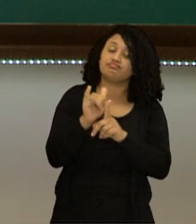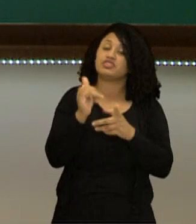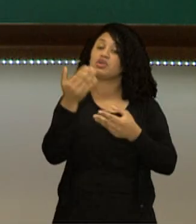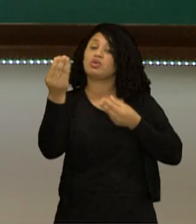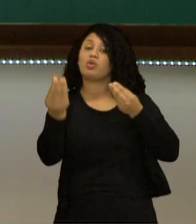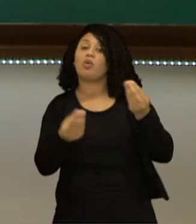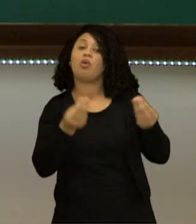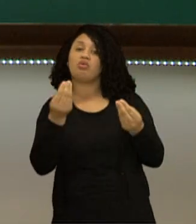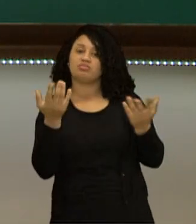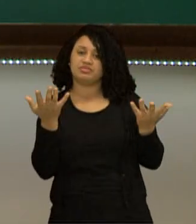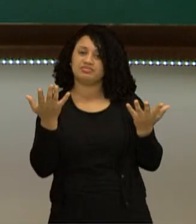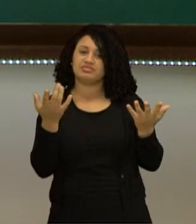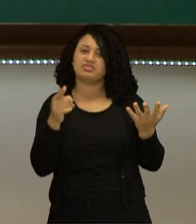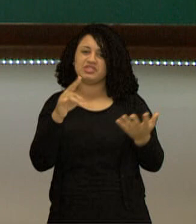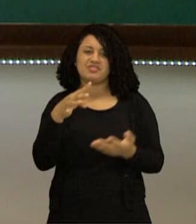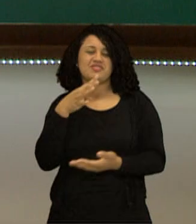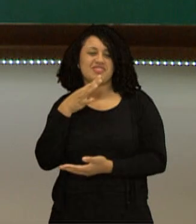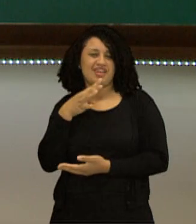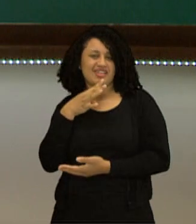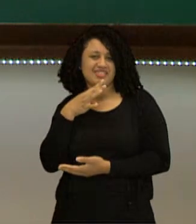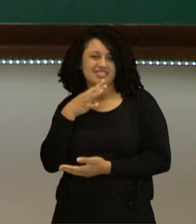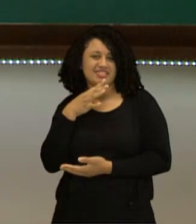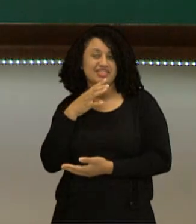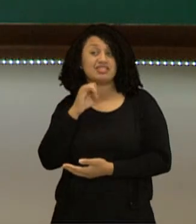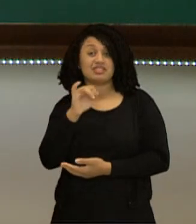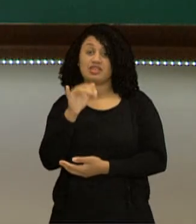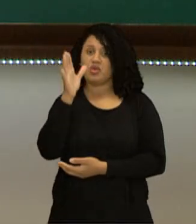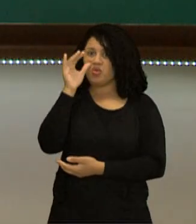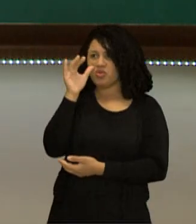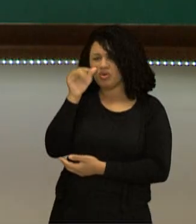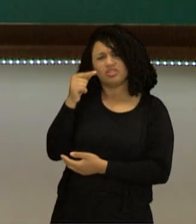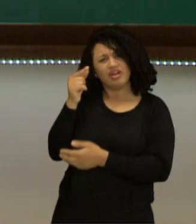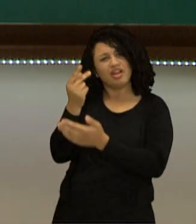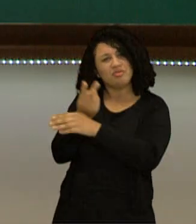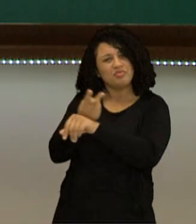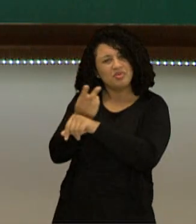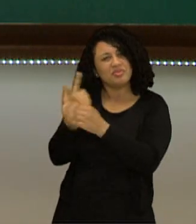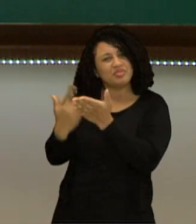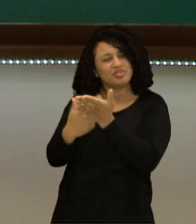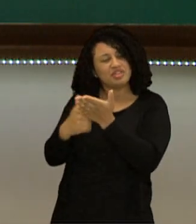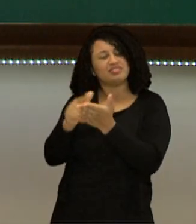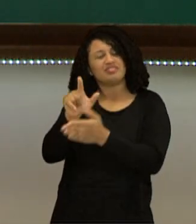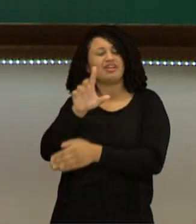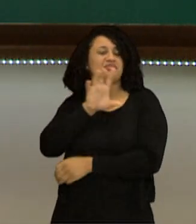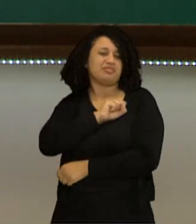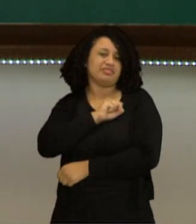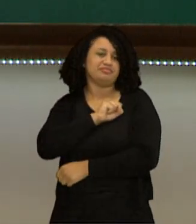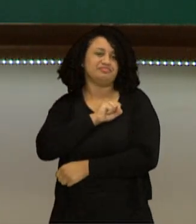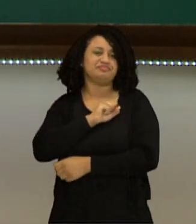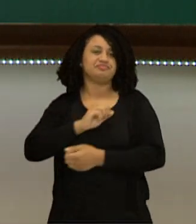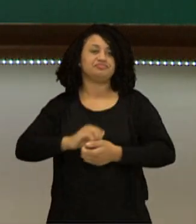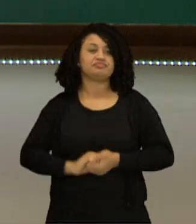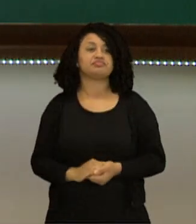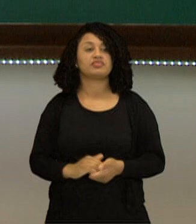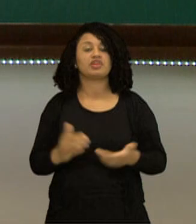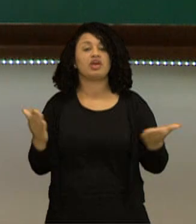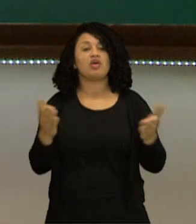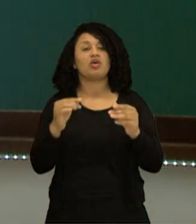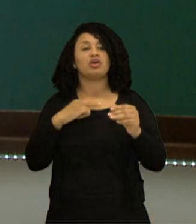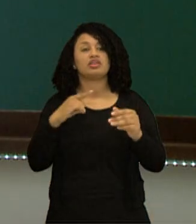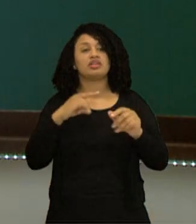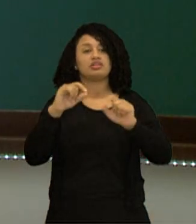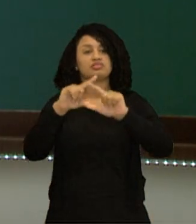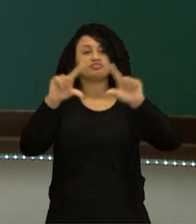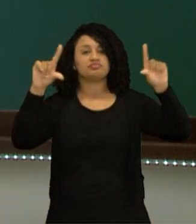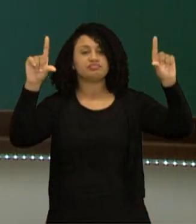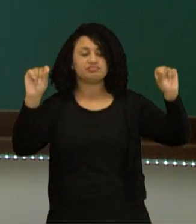história dele? Conhece? Ótimo. Ficou curioso? Vai lá ler o livro, você vai adorar. Então agora a gente vai pegar